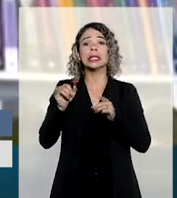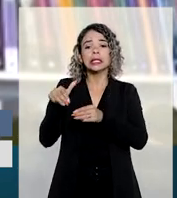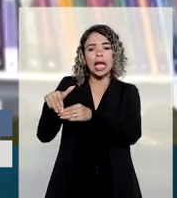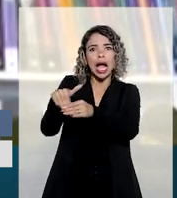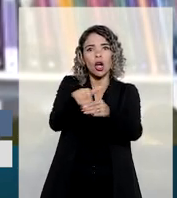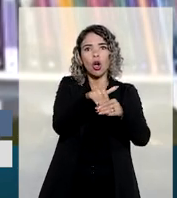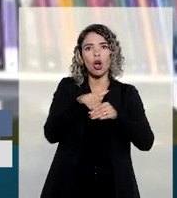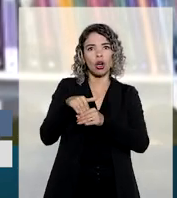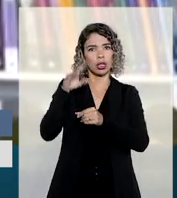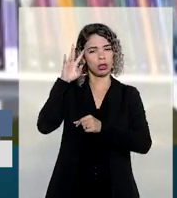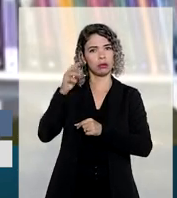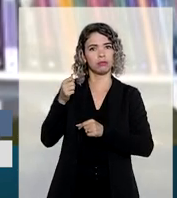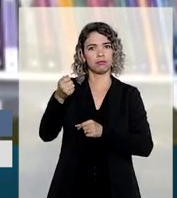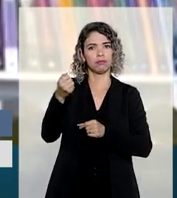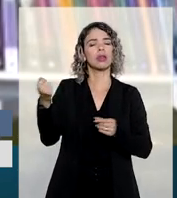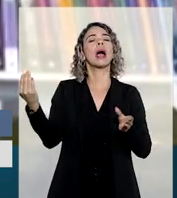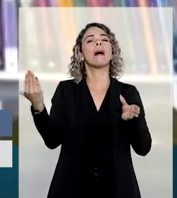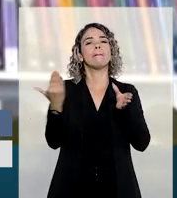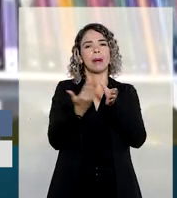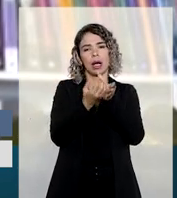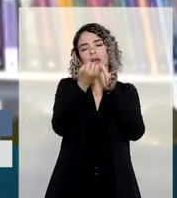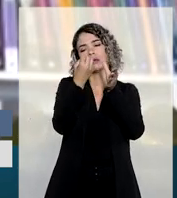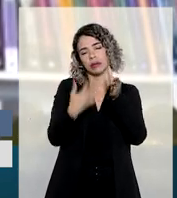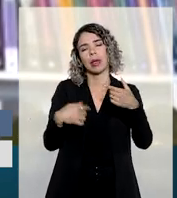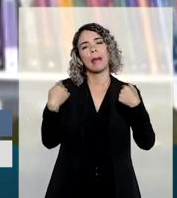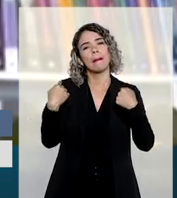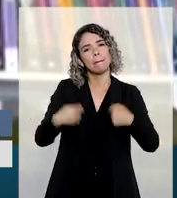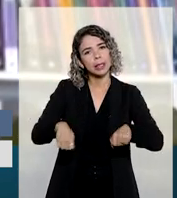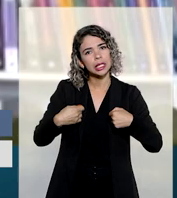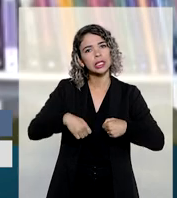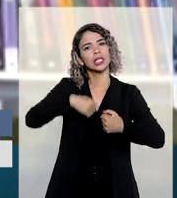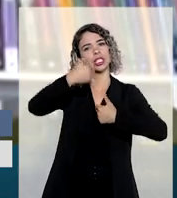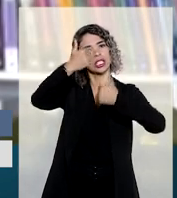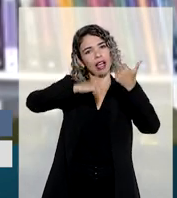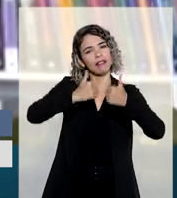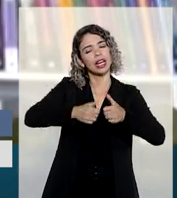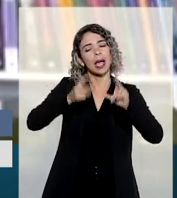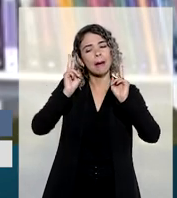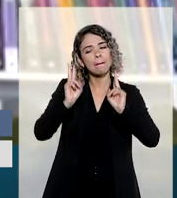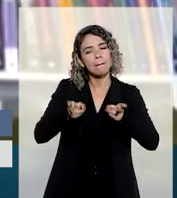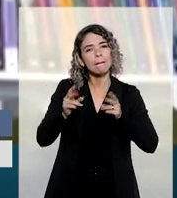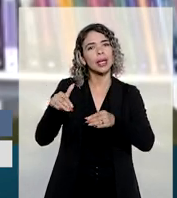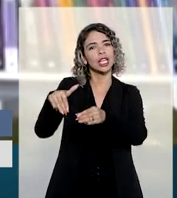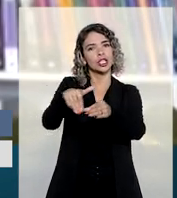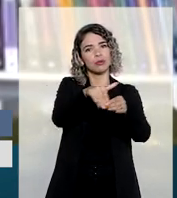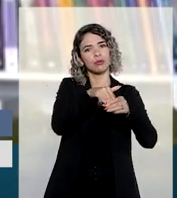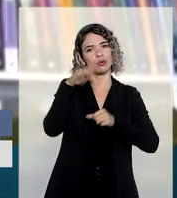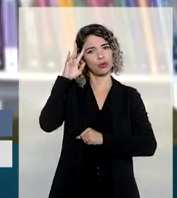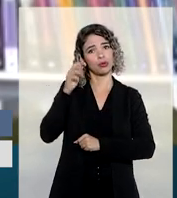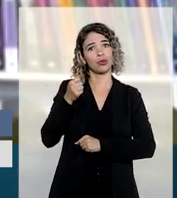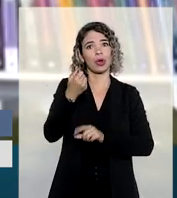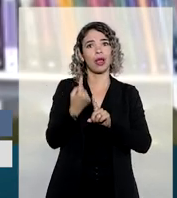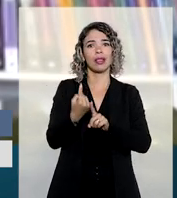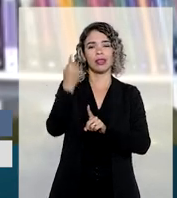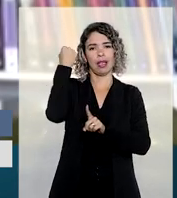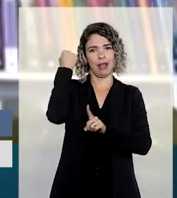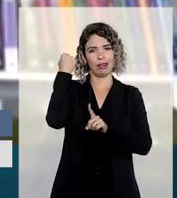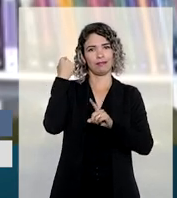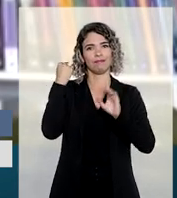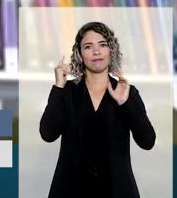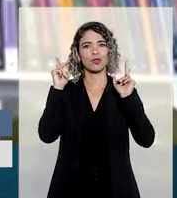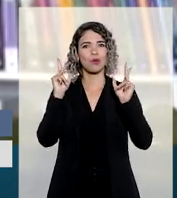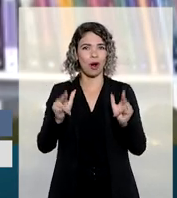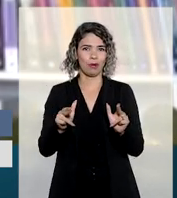portanto, de uma decisão colegiada, os embargos de declaração devem ser julgados pelo órgão colegiado que proferiu aquela decisão. Esse